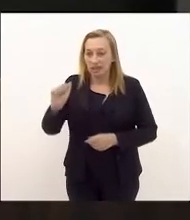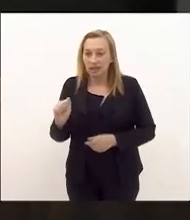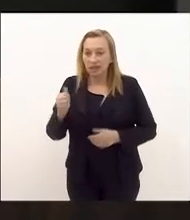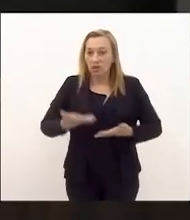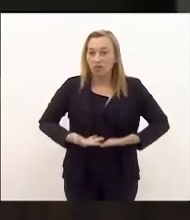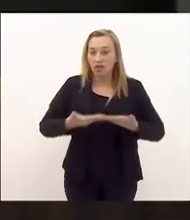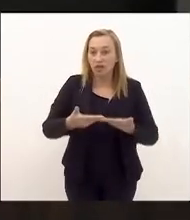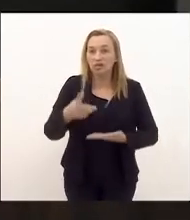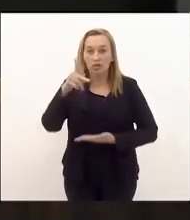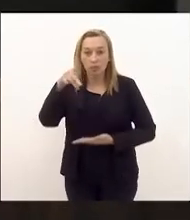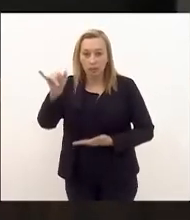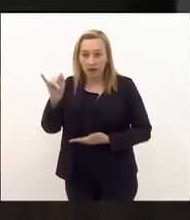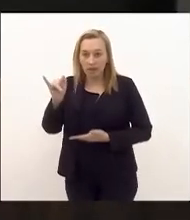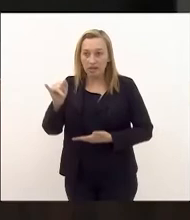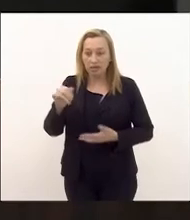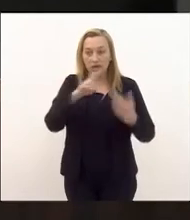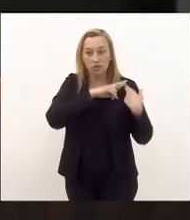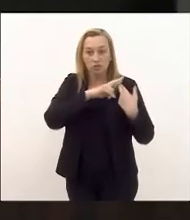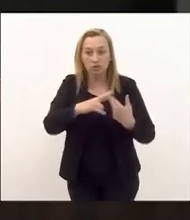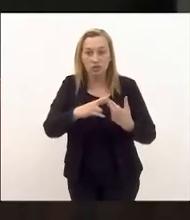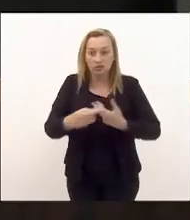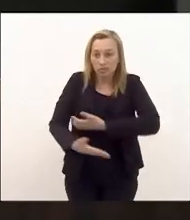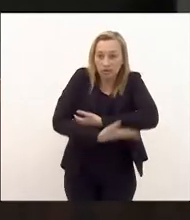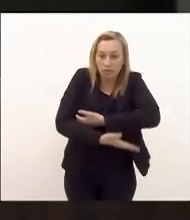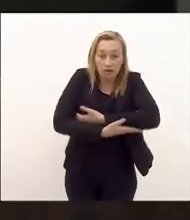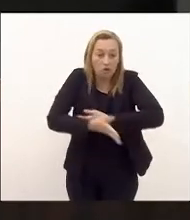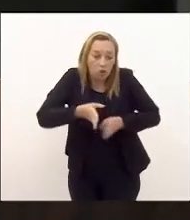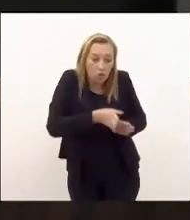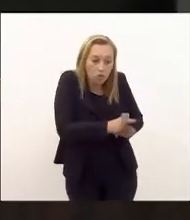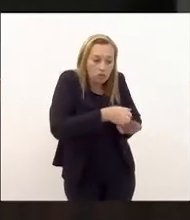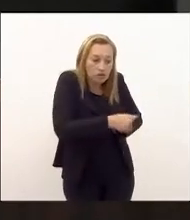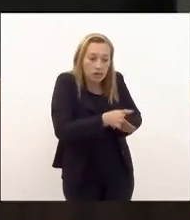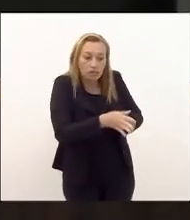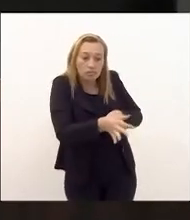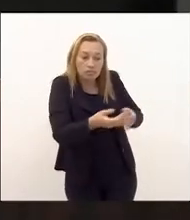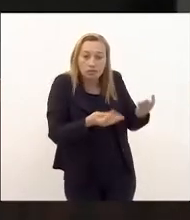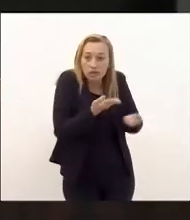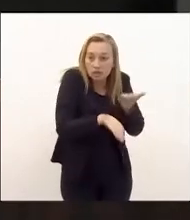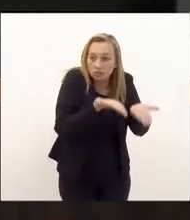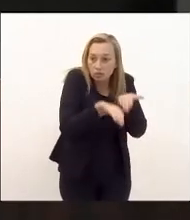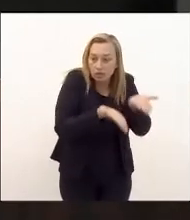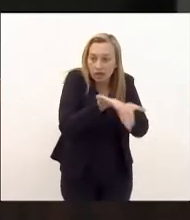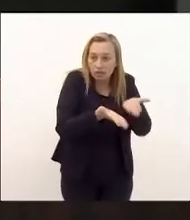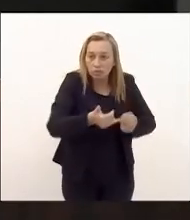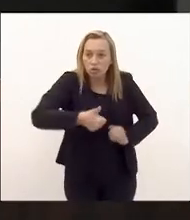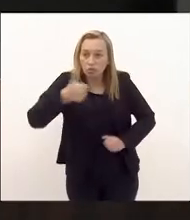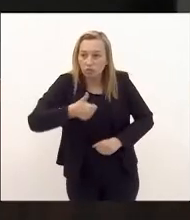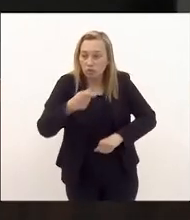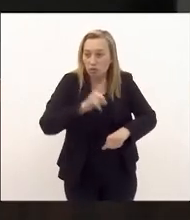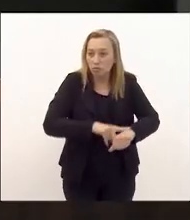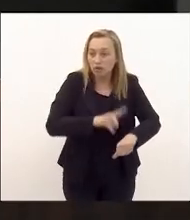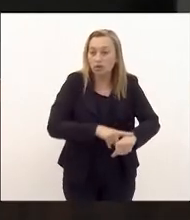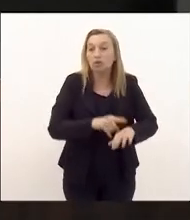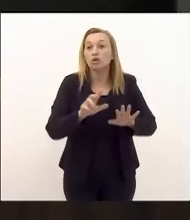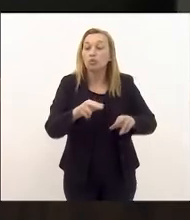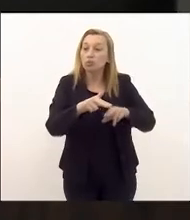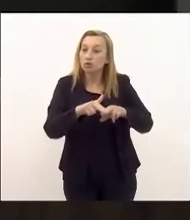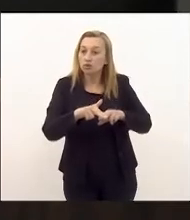aos responsáveis recém-nascidos orientações e tratamento para primeiros socorros em caso